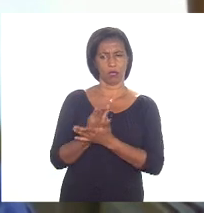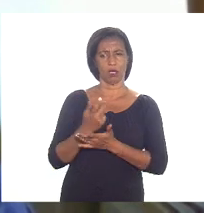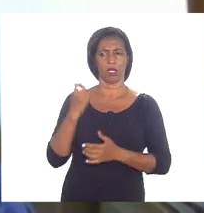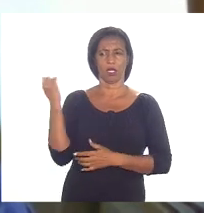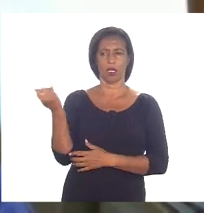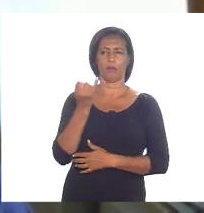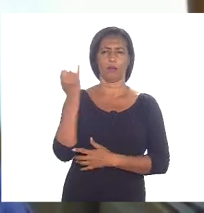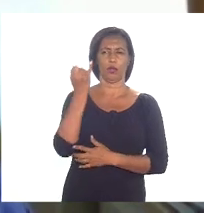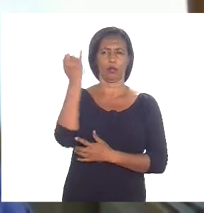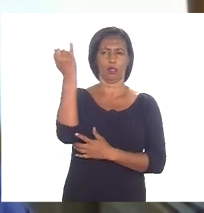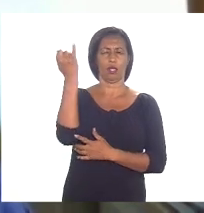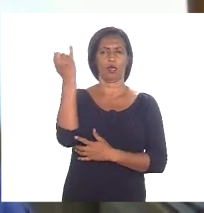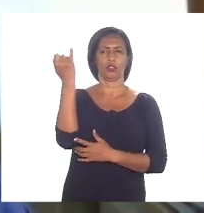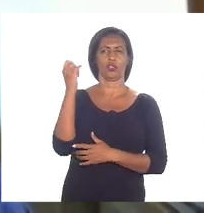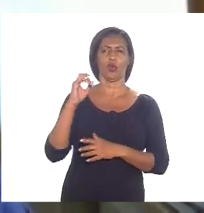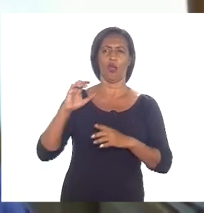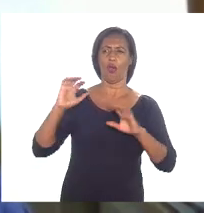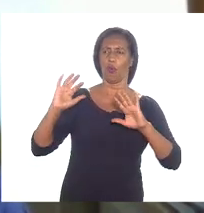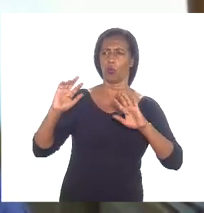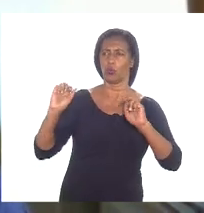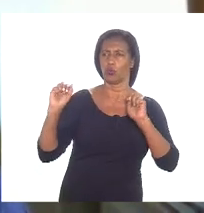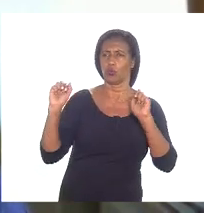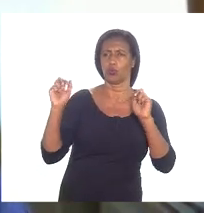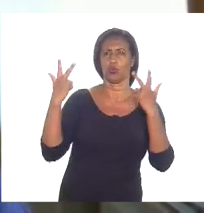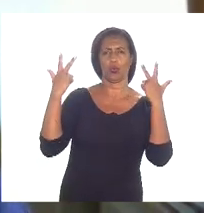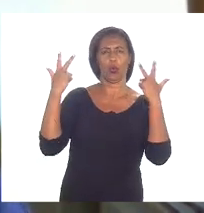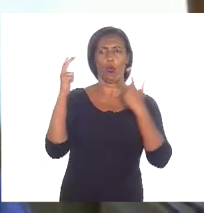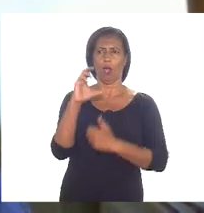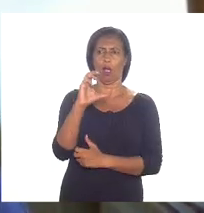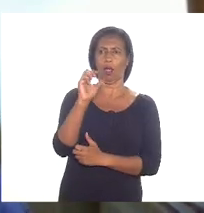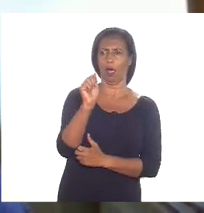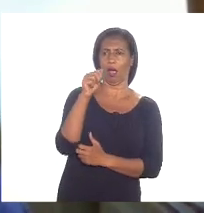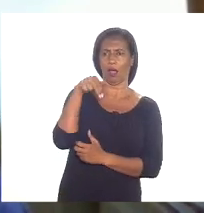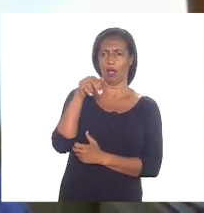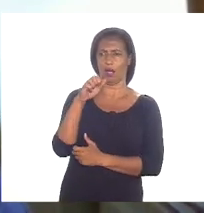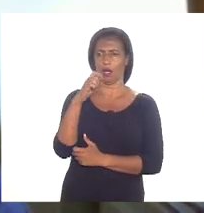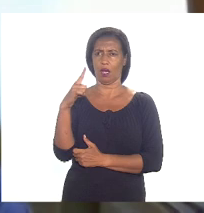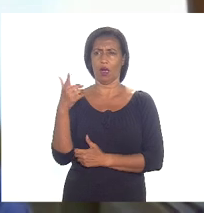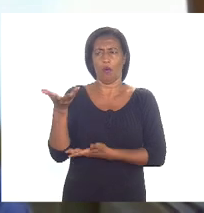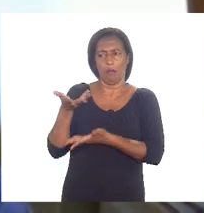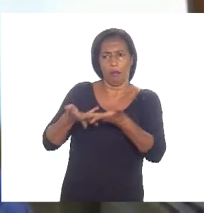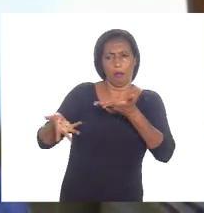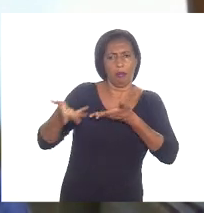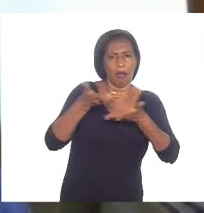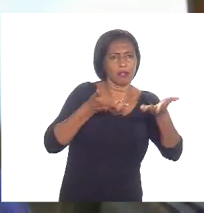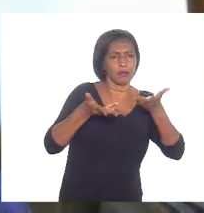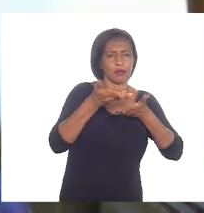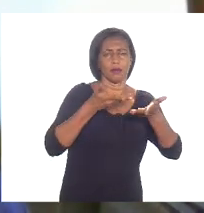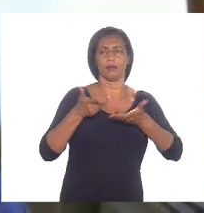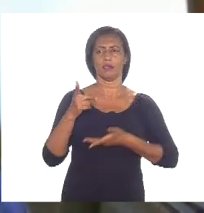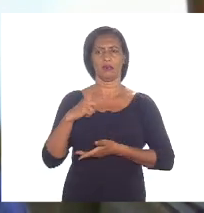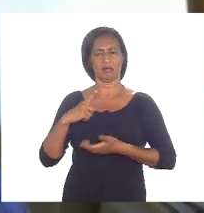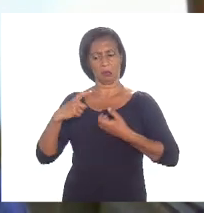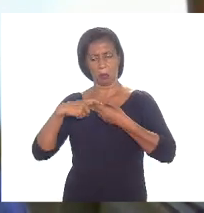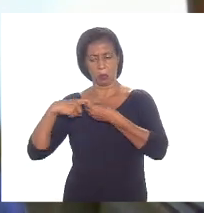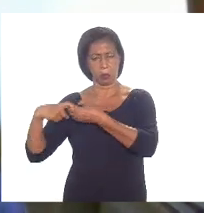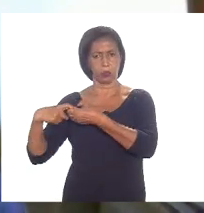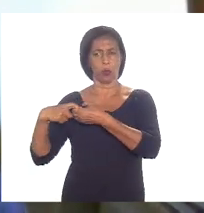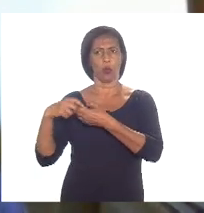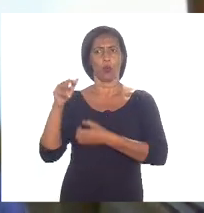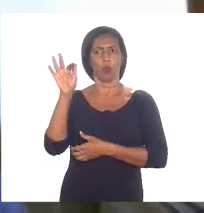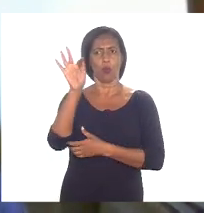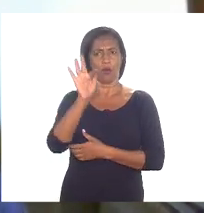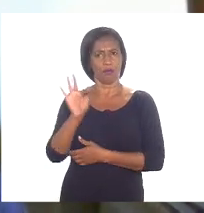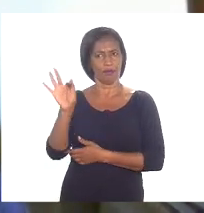do Canecão, a parceria com a Universidade Federal do Rio de Janeiro, mas tem uma discordância que a